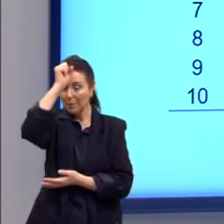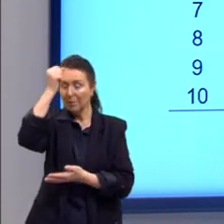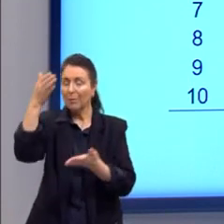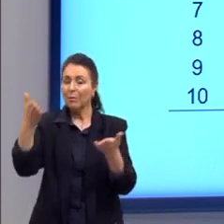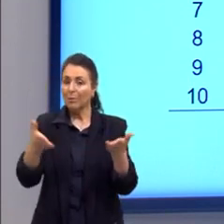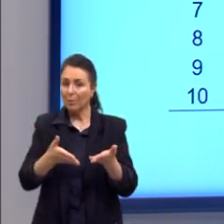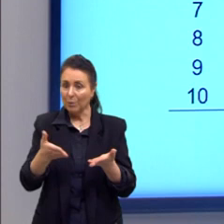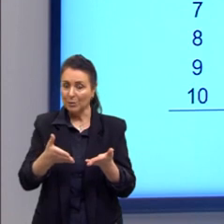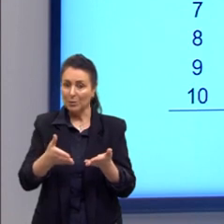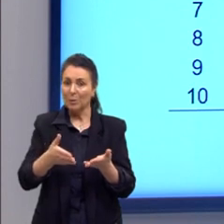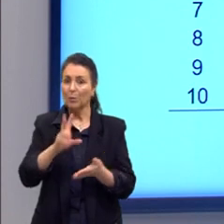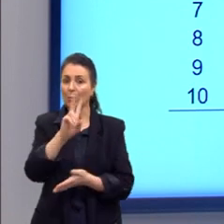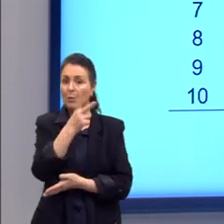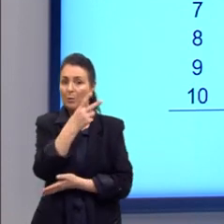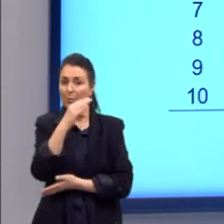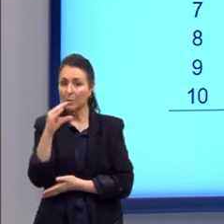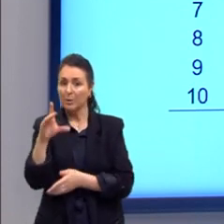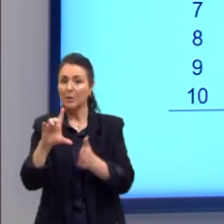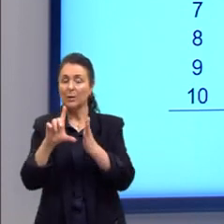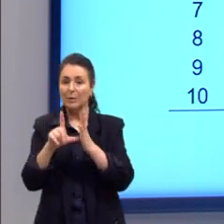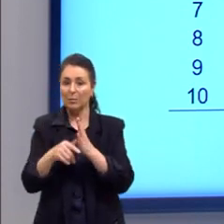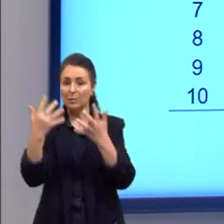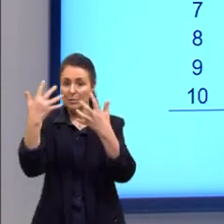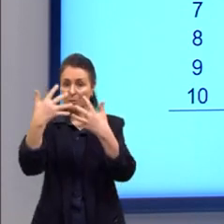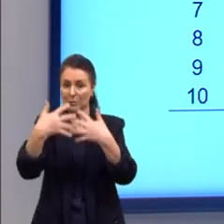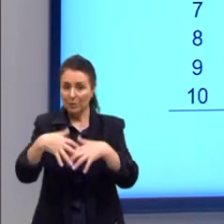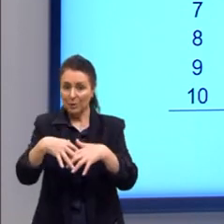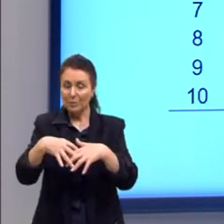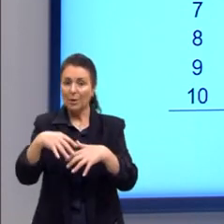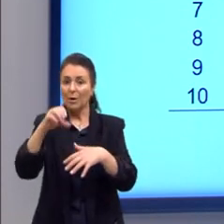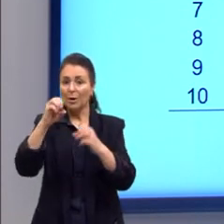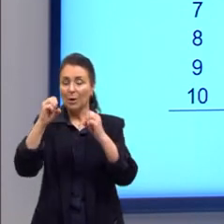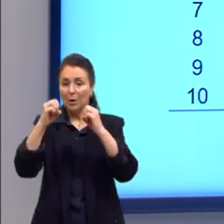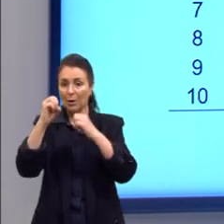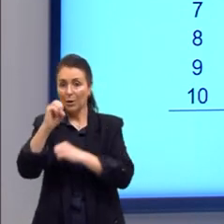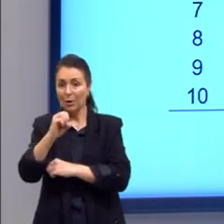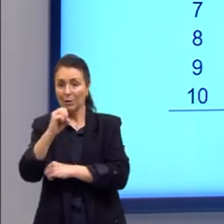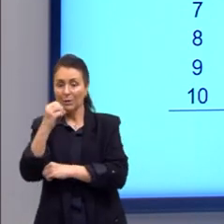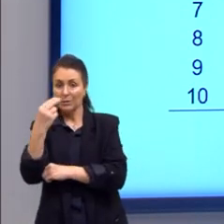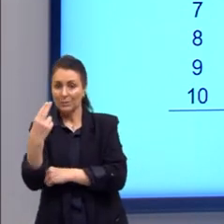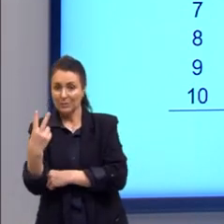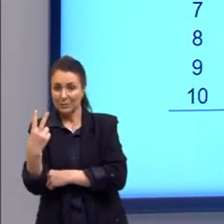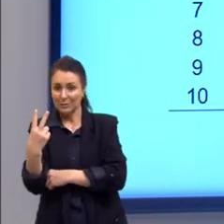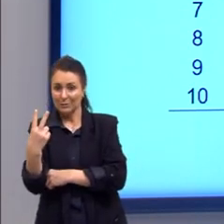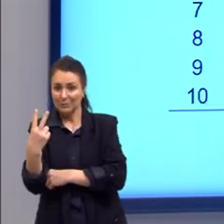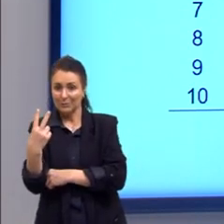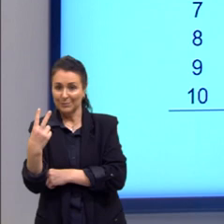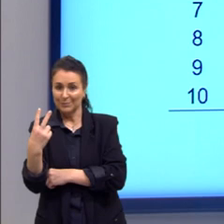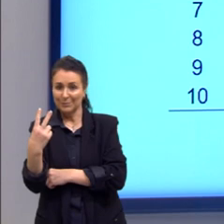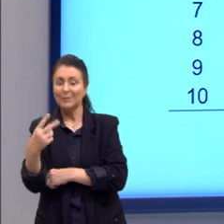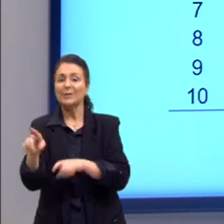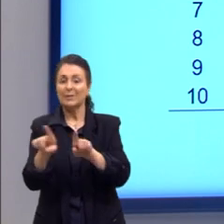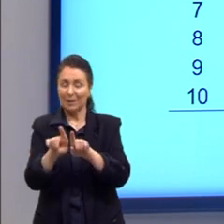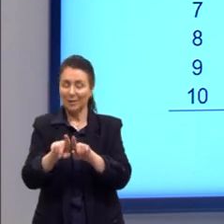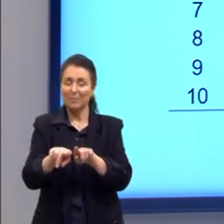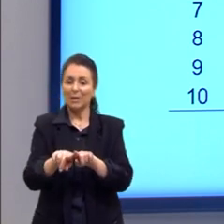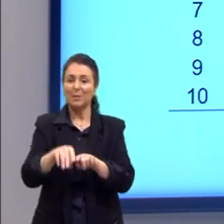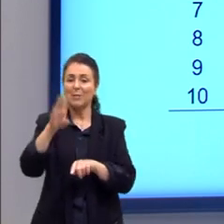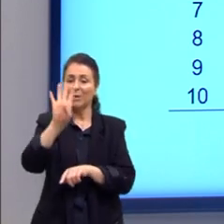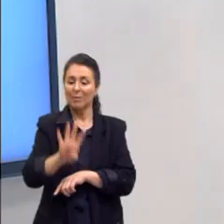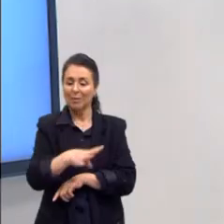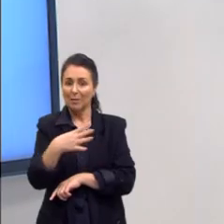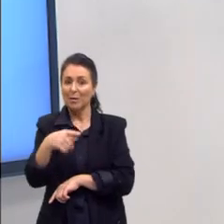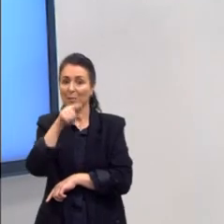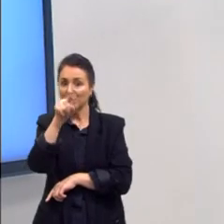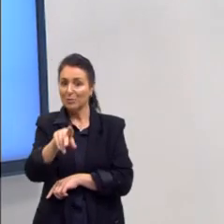vemos e dos hidrocarbonetos e as funções oxigenadas depois quando nós finalizarmos as funções oxigenadas eu completa e a tabelinha para vocês